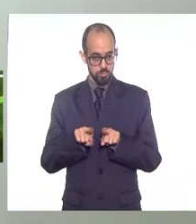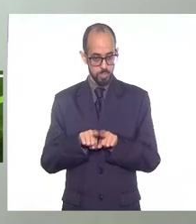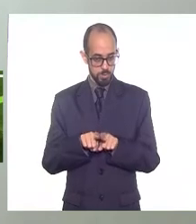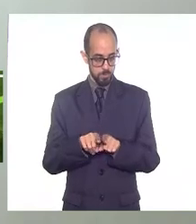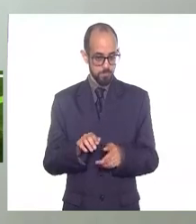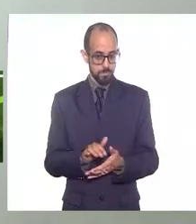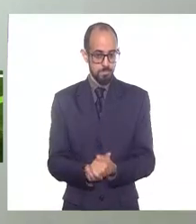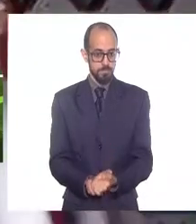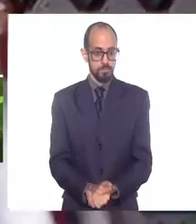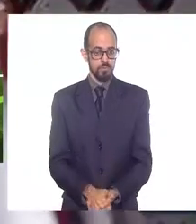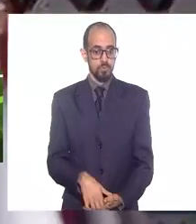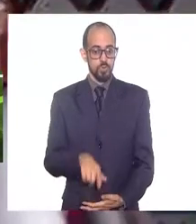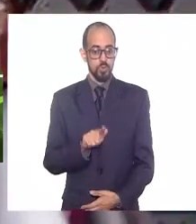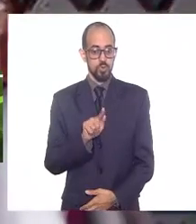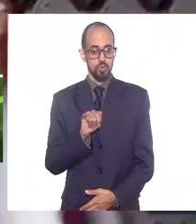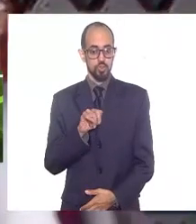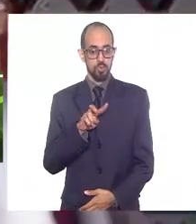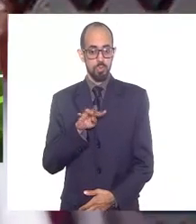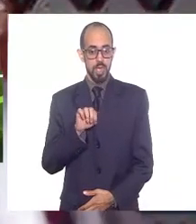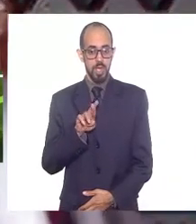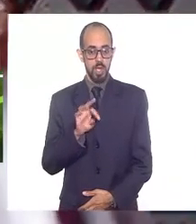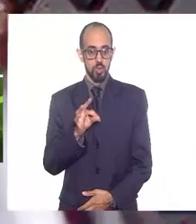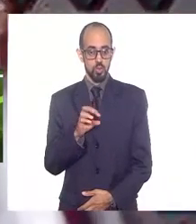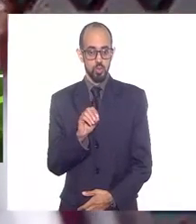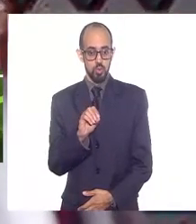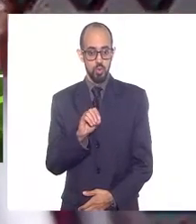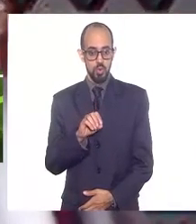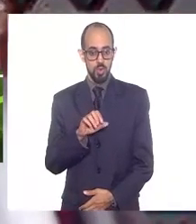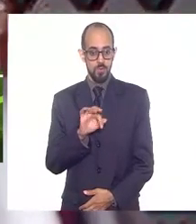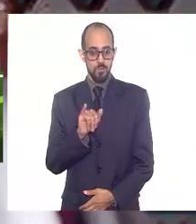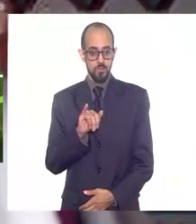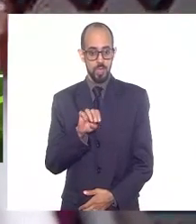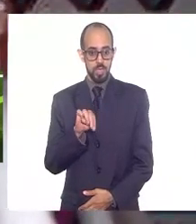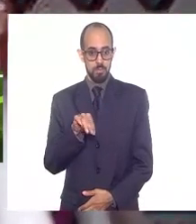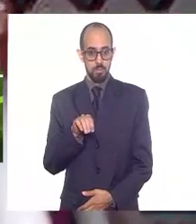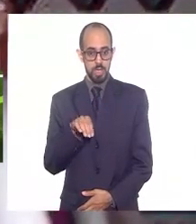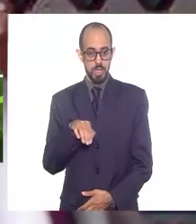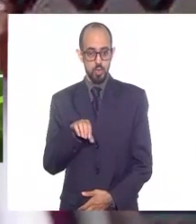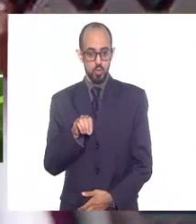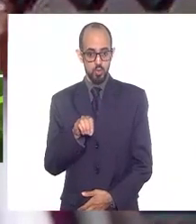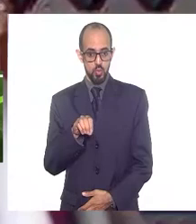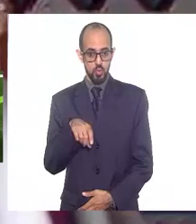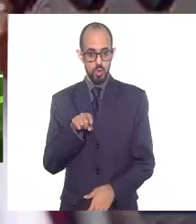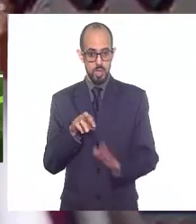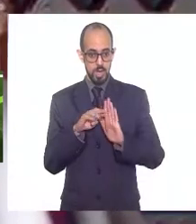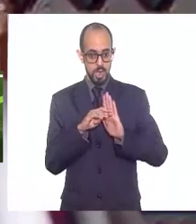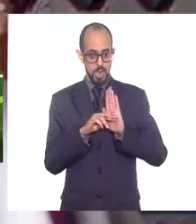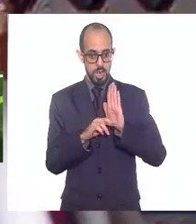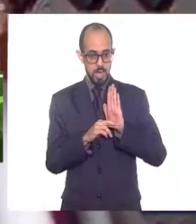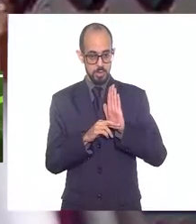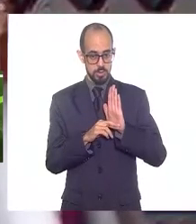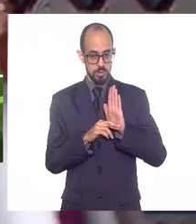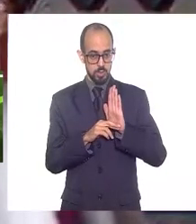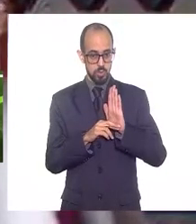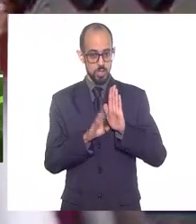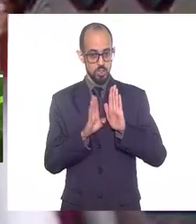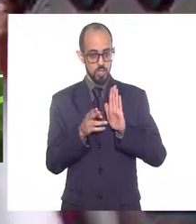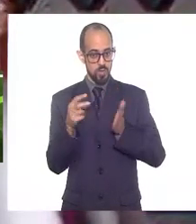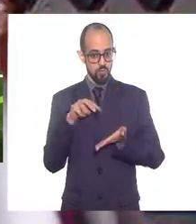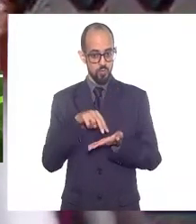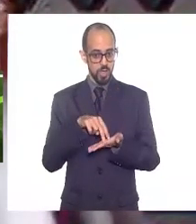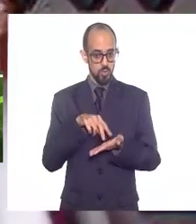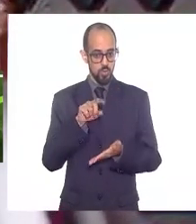ordem. O Gilberto Firmino, que está na minha relação, não sei se já foi retirado, ele já veio.